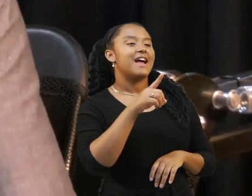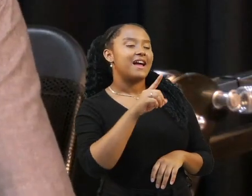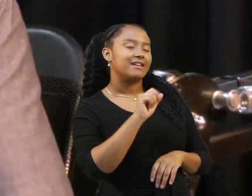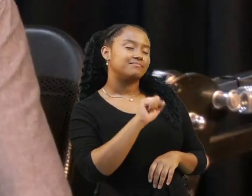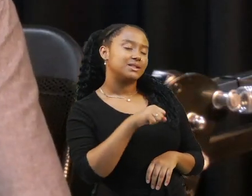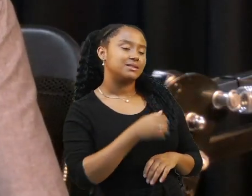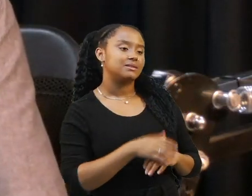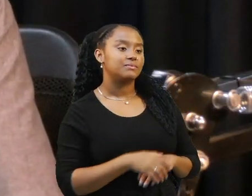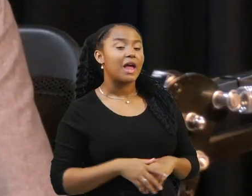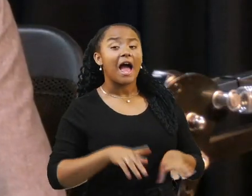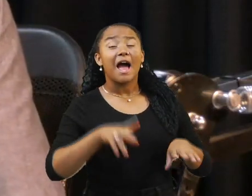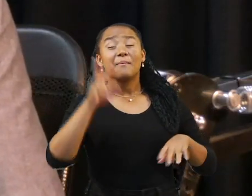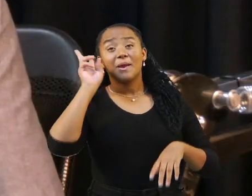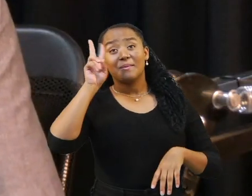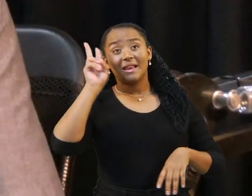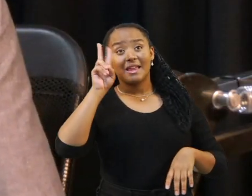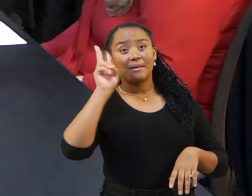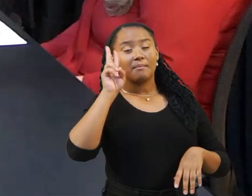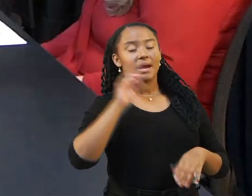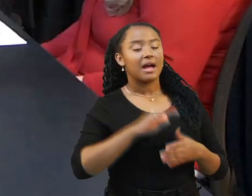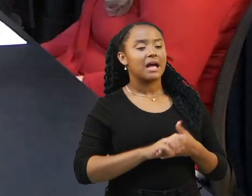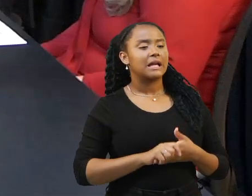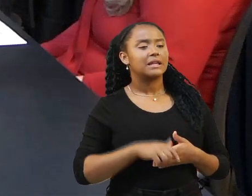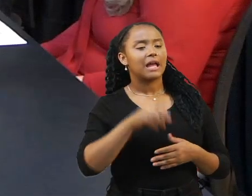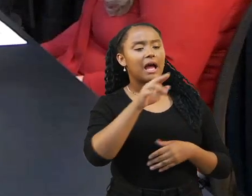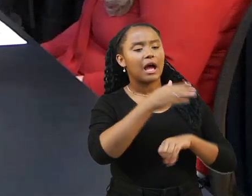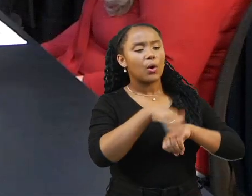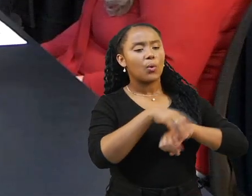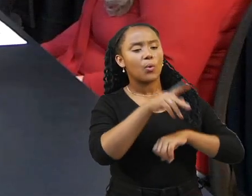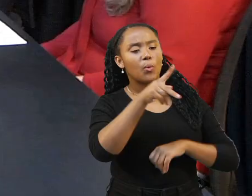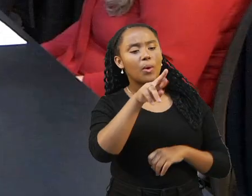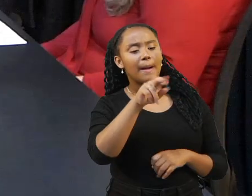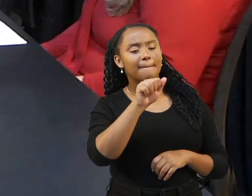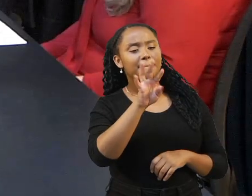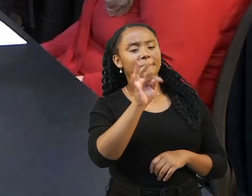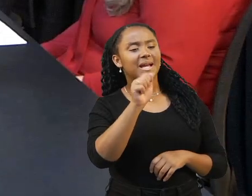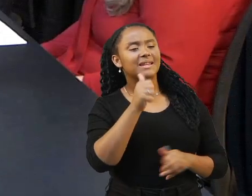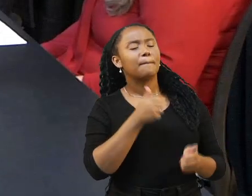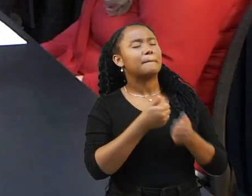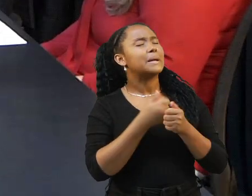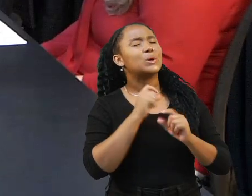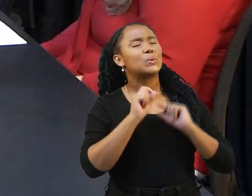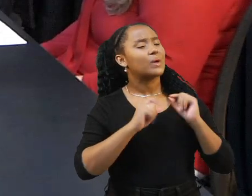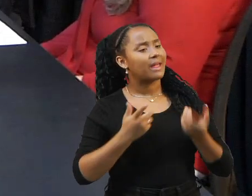Jesus, mais perto da João Naves de Ávila? Não, era entre a